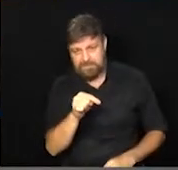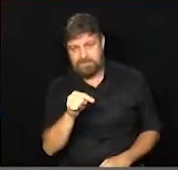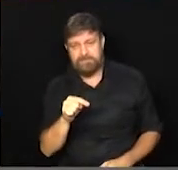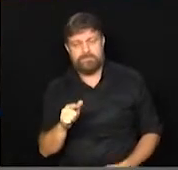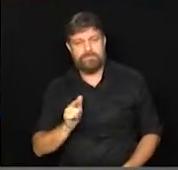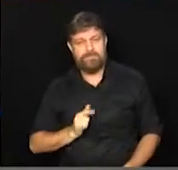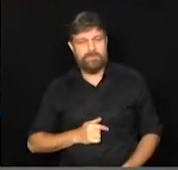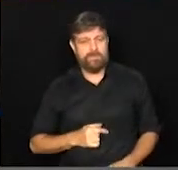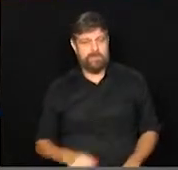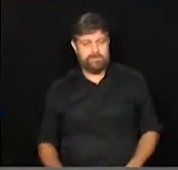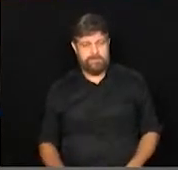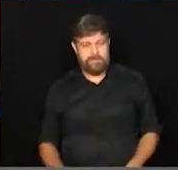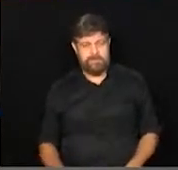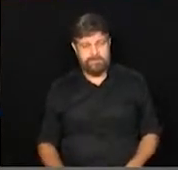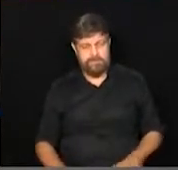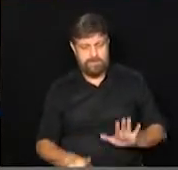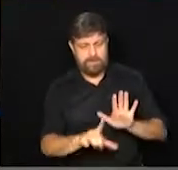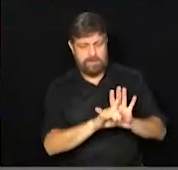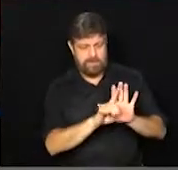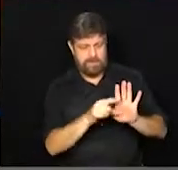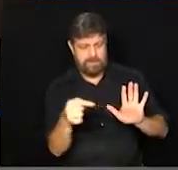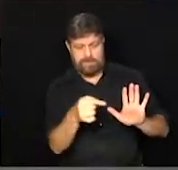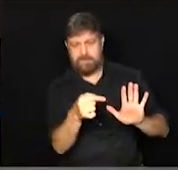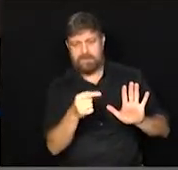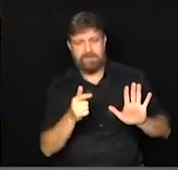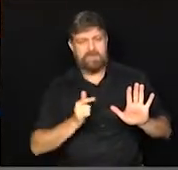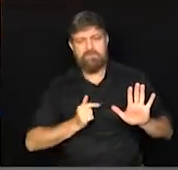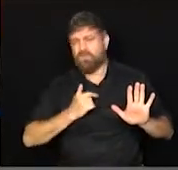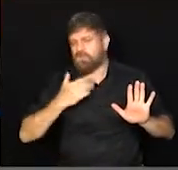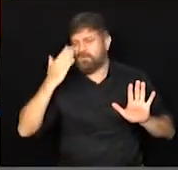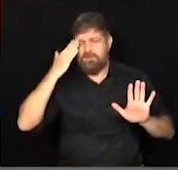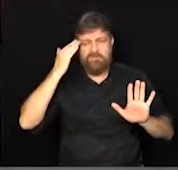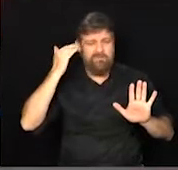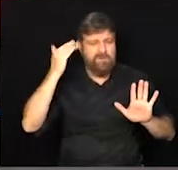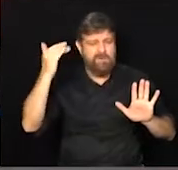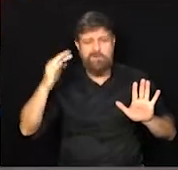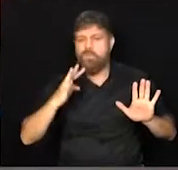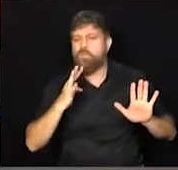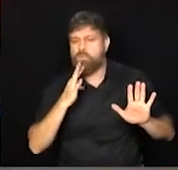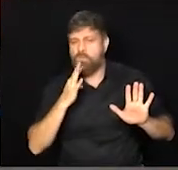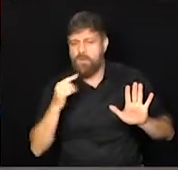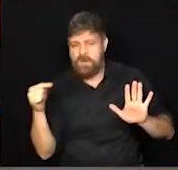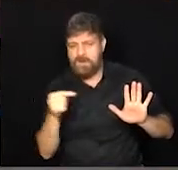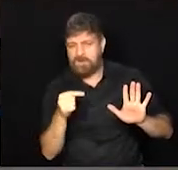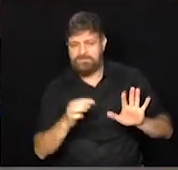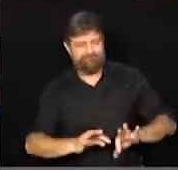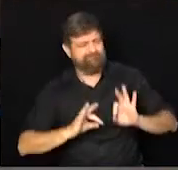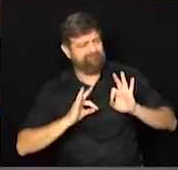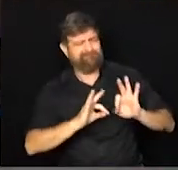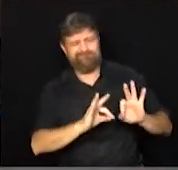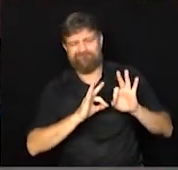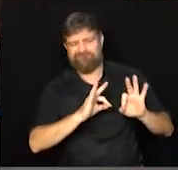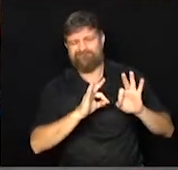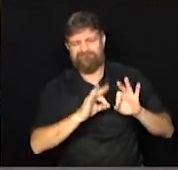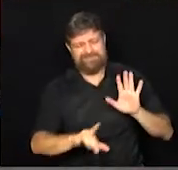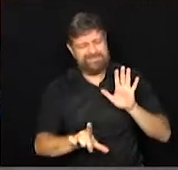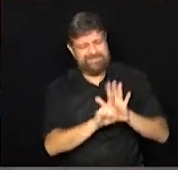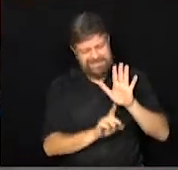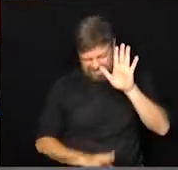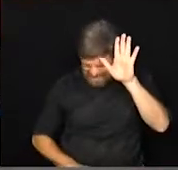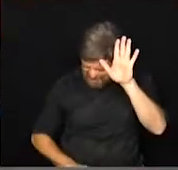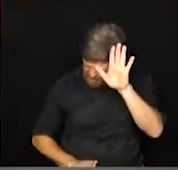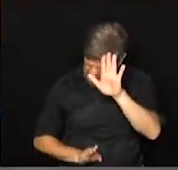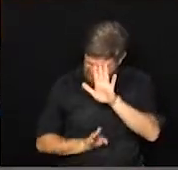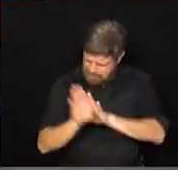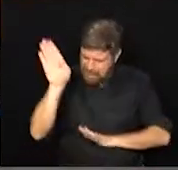dessa natureza que vem o fato dela ser muito conhecida e considerada uma das melhores leis do mundo. Acho que eu